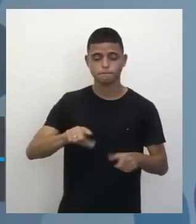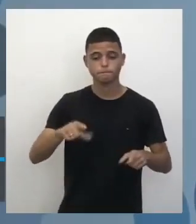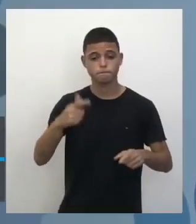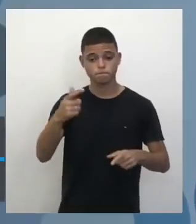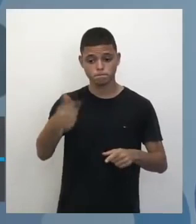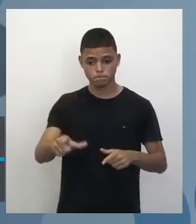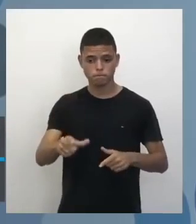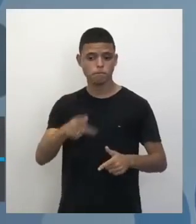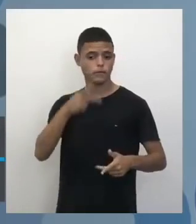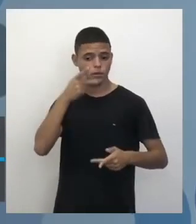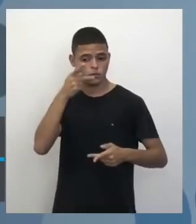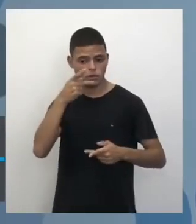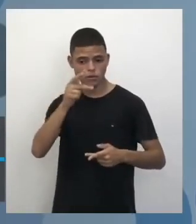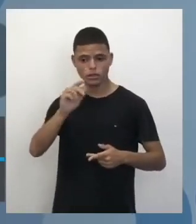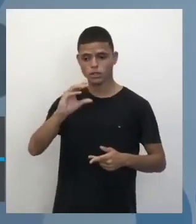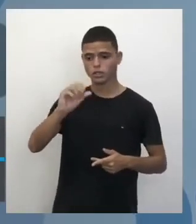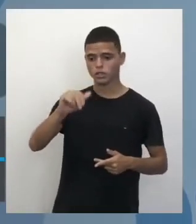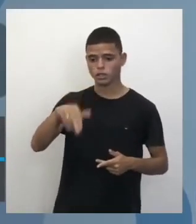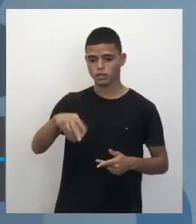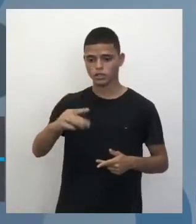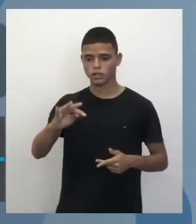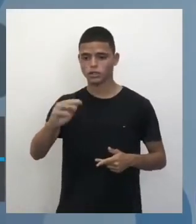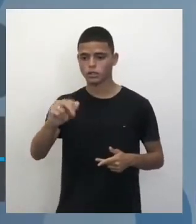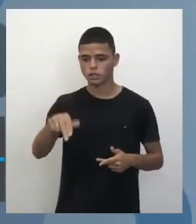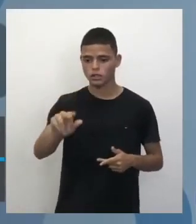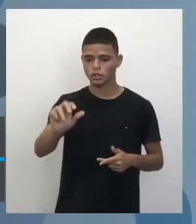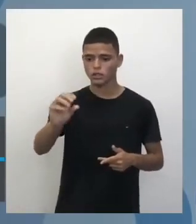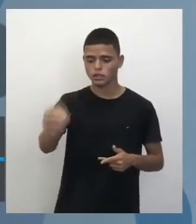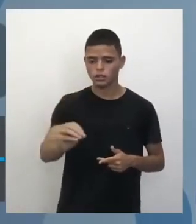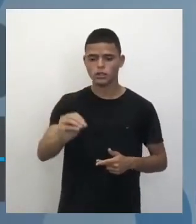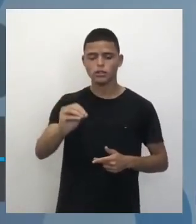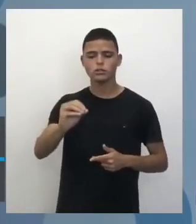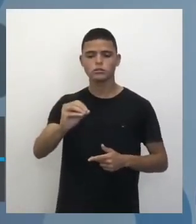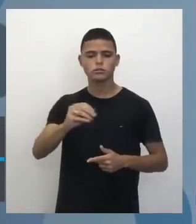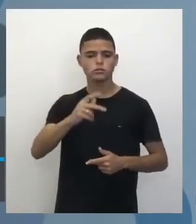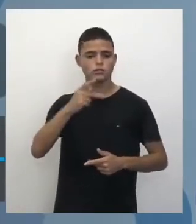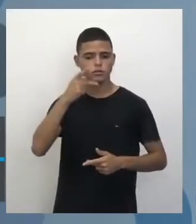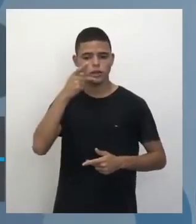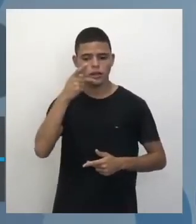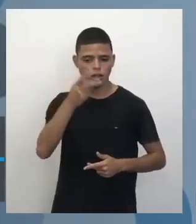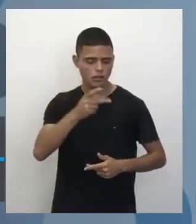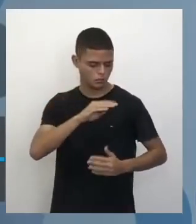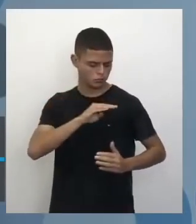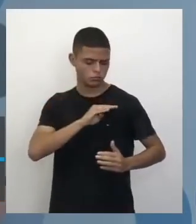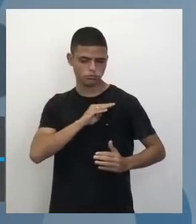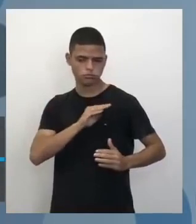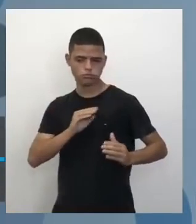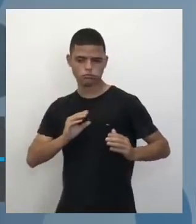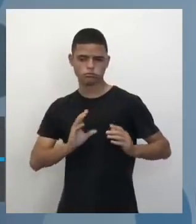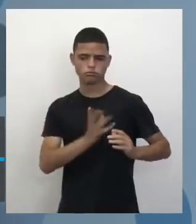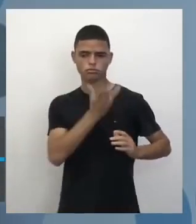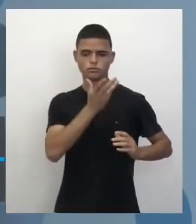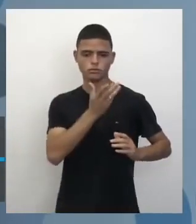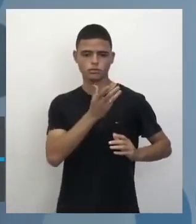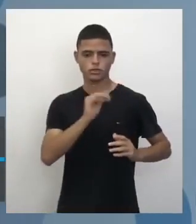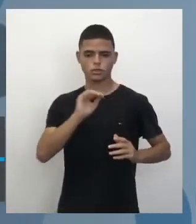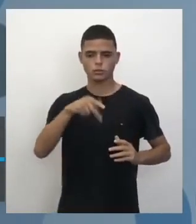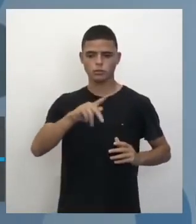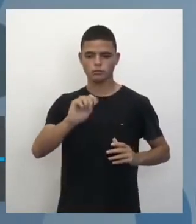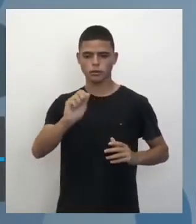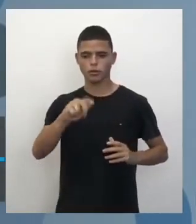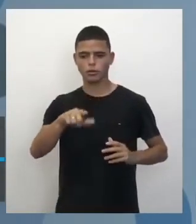Caetano Veloso, né, falando que alguma coisa acontecia em seu coração quando eu cruzava a Paulista com a Consolação, né, algo do tipo. No